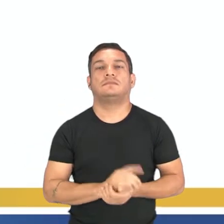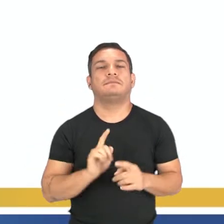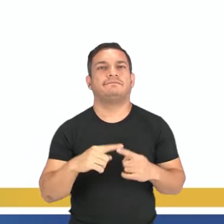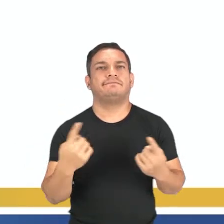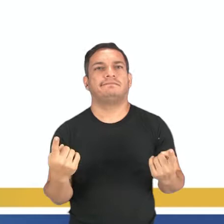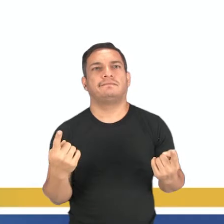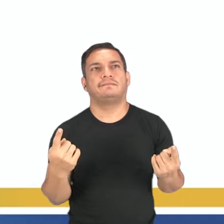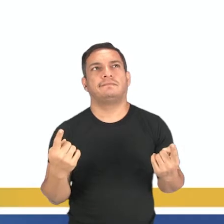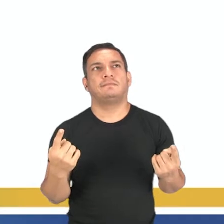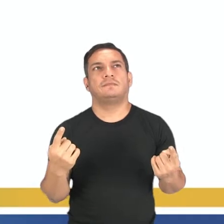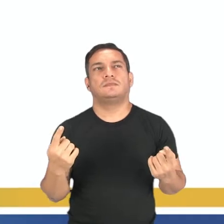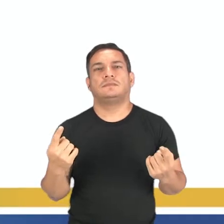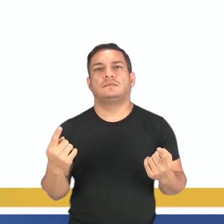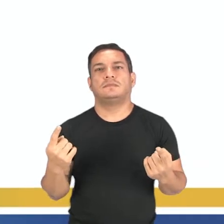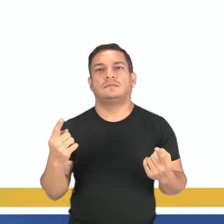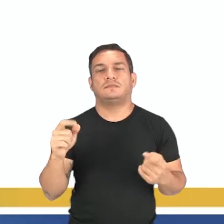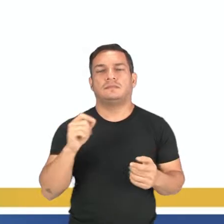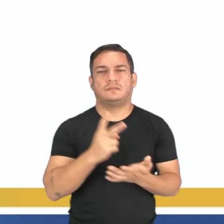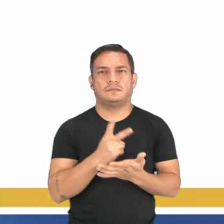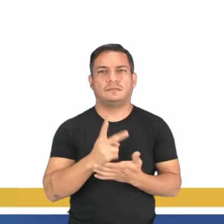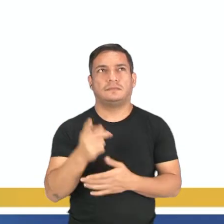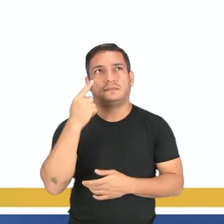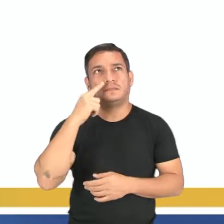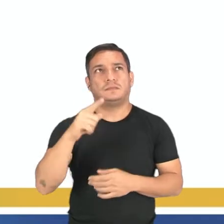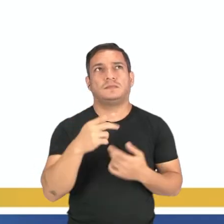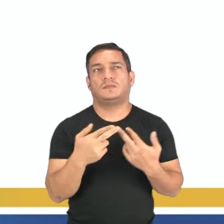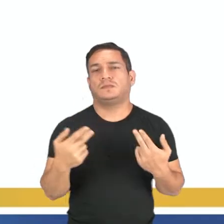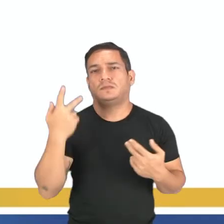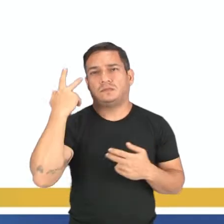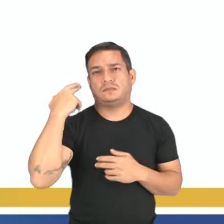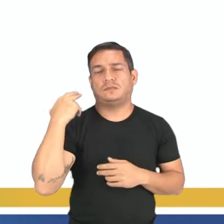será que isso sempre foi visto como algo